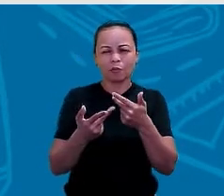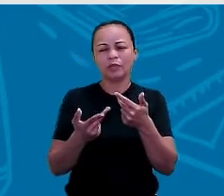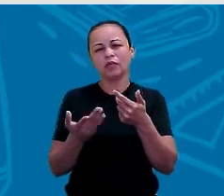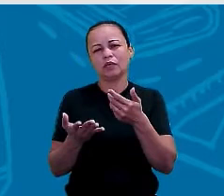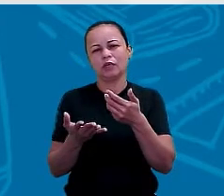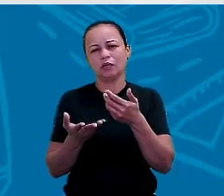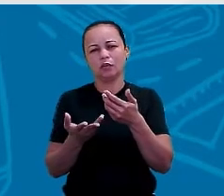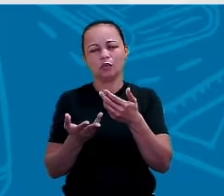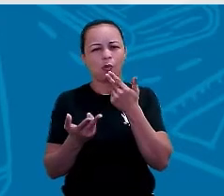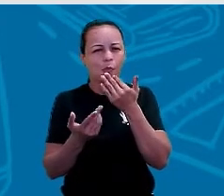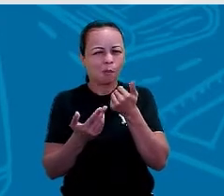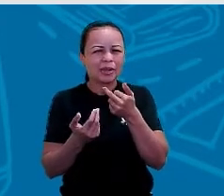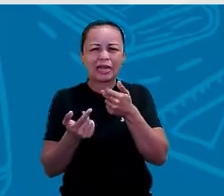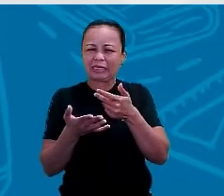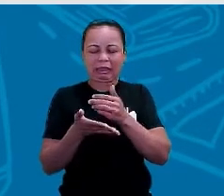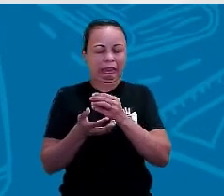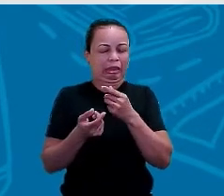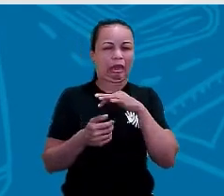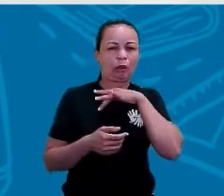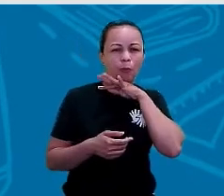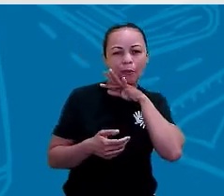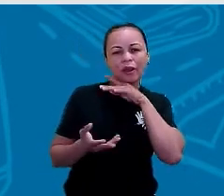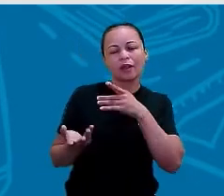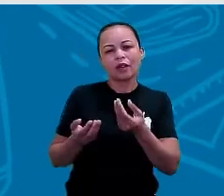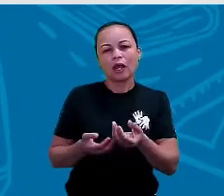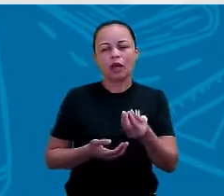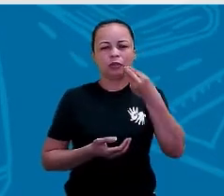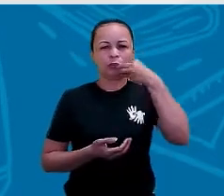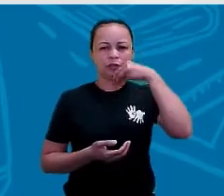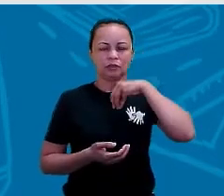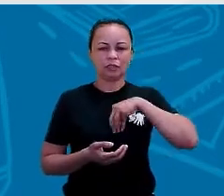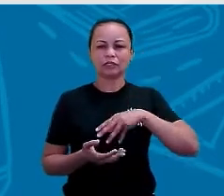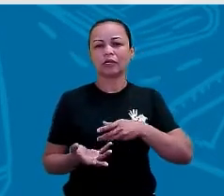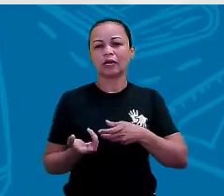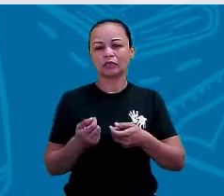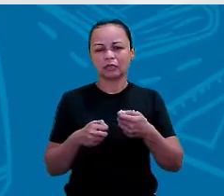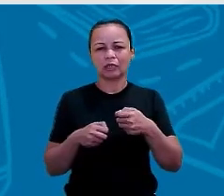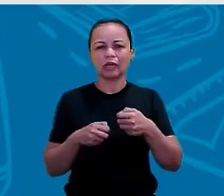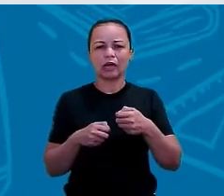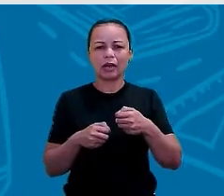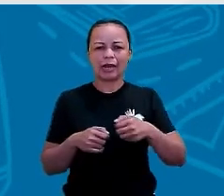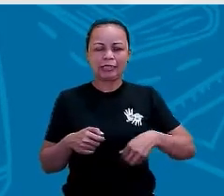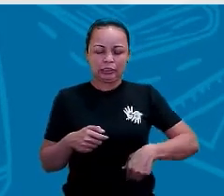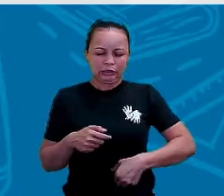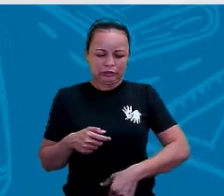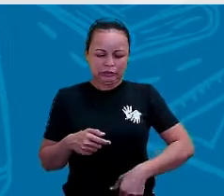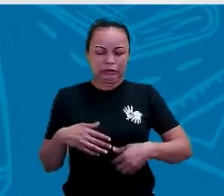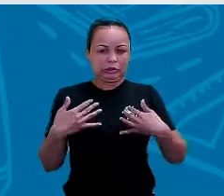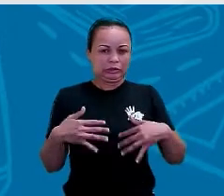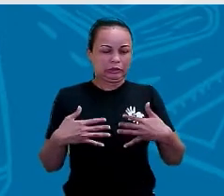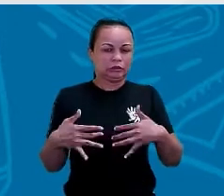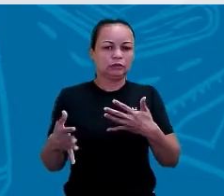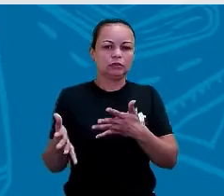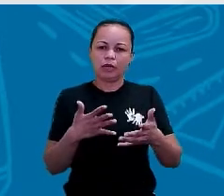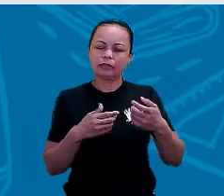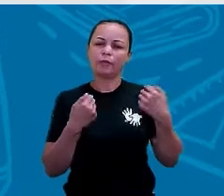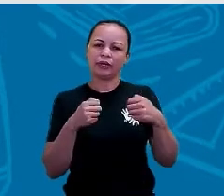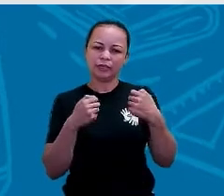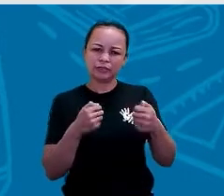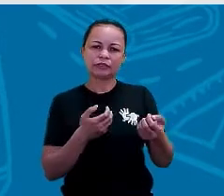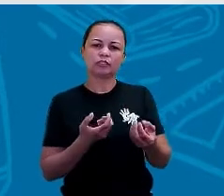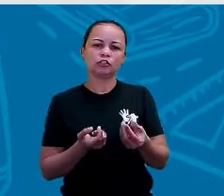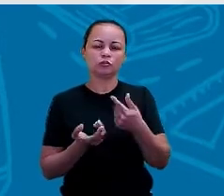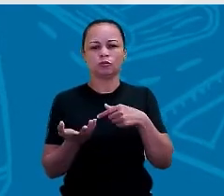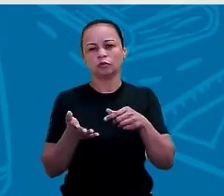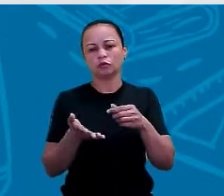desconforto intestinal, a gente tem que, então, muitas vezes fazer a reposição dessa flora intestinal. E muitas vezes